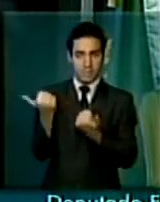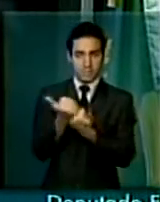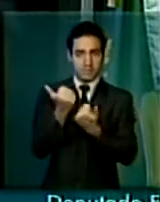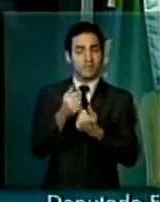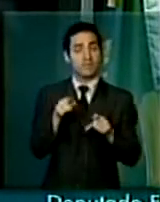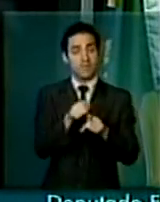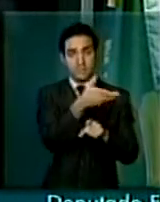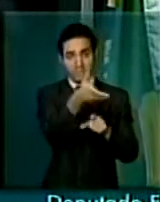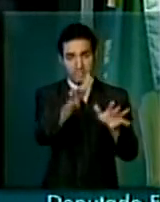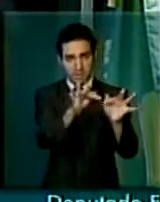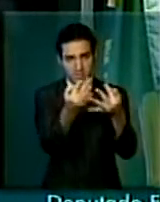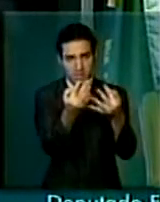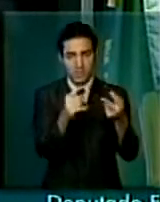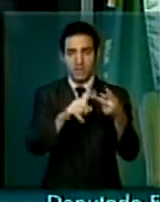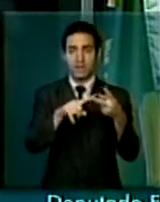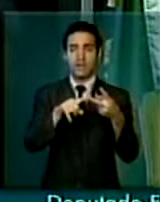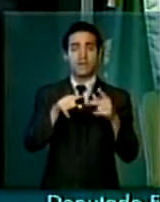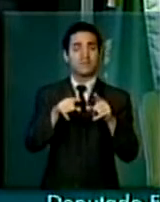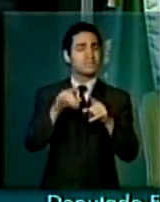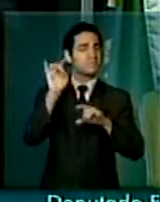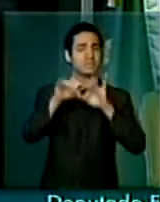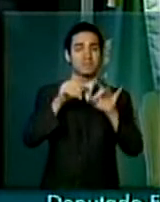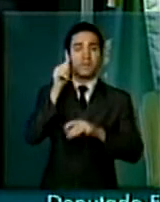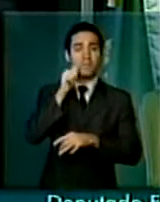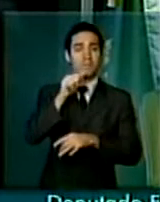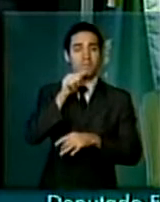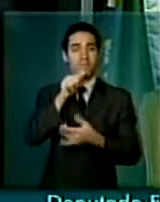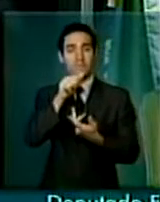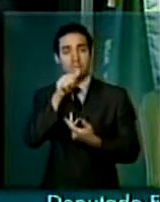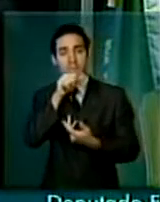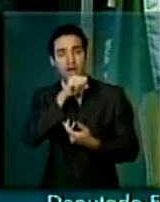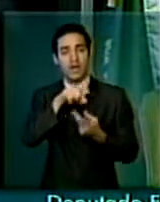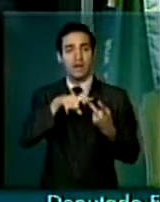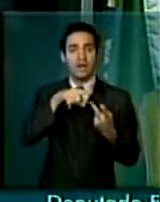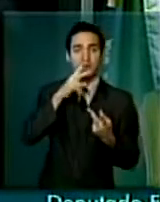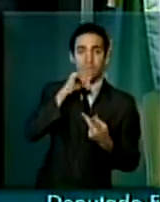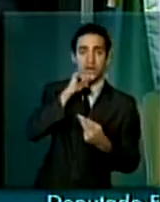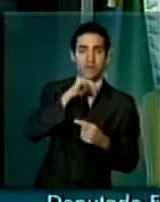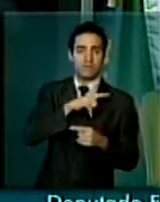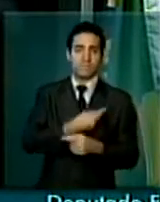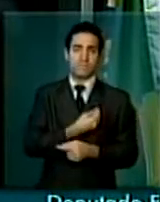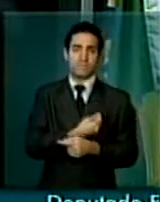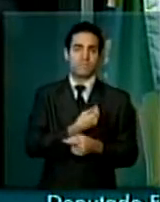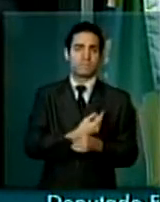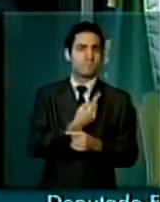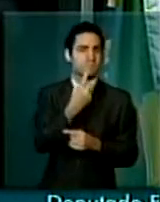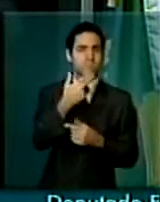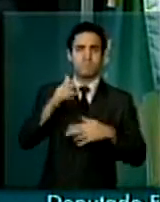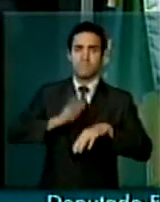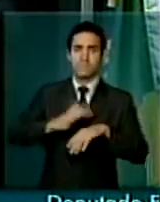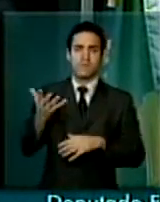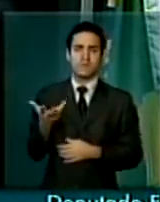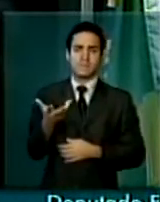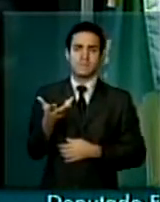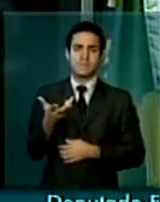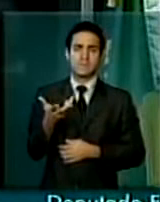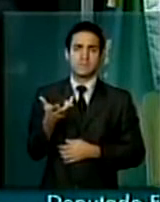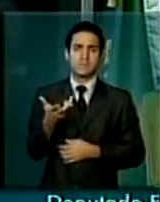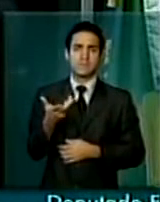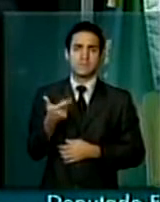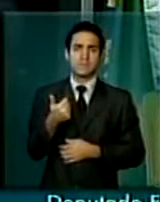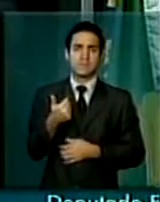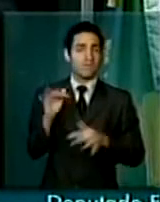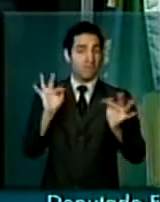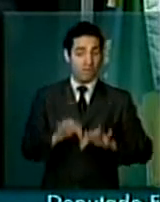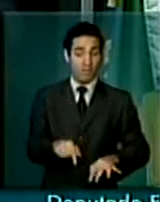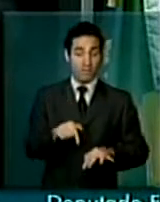aqui presentes, em especial os pais e crianças que vivenciaram um dos atos mais belos e dignificantes